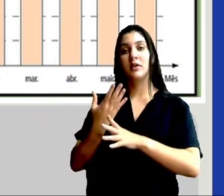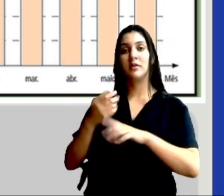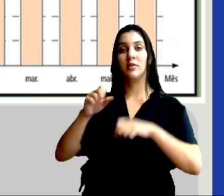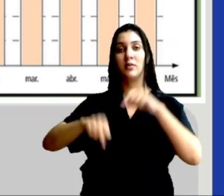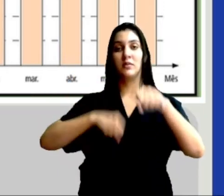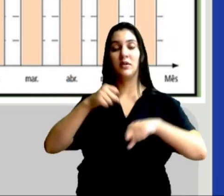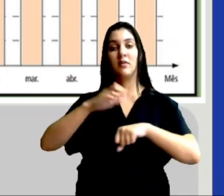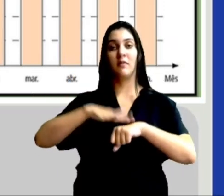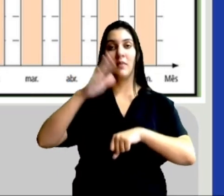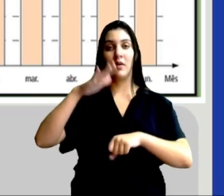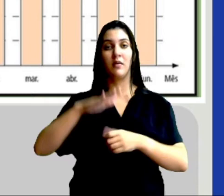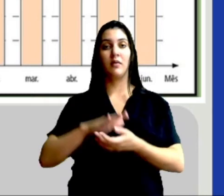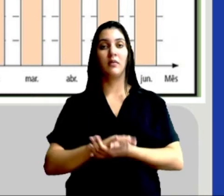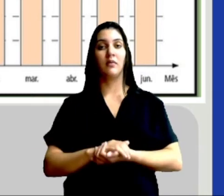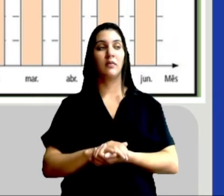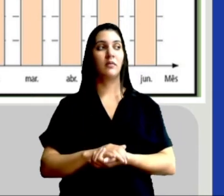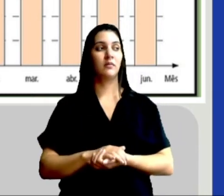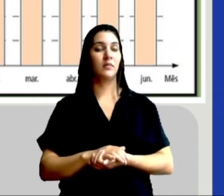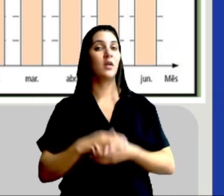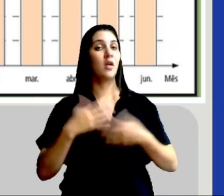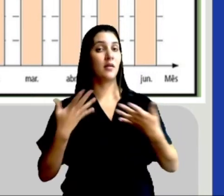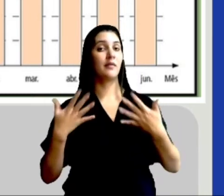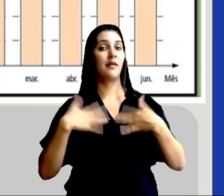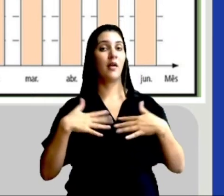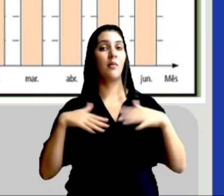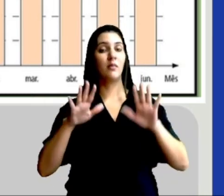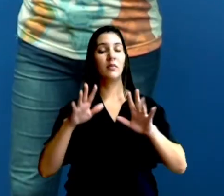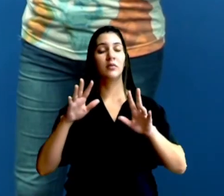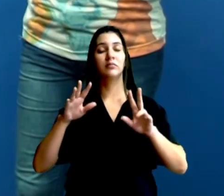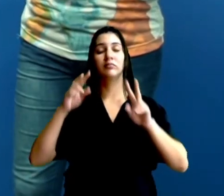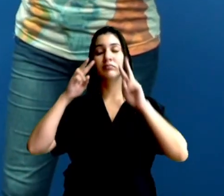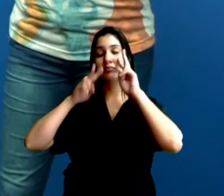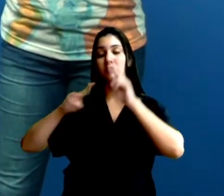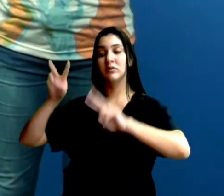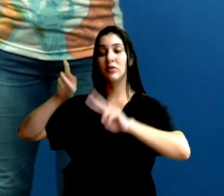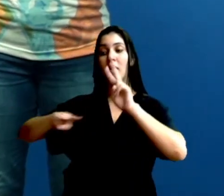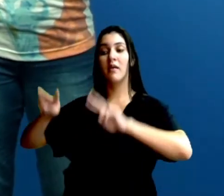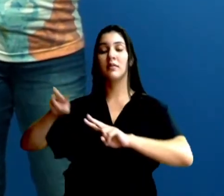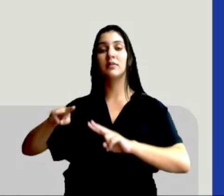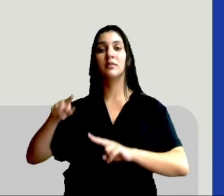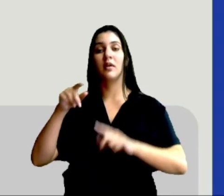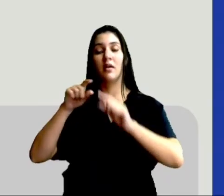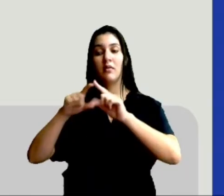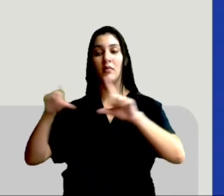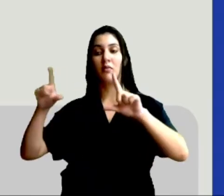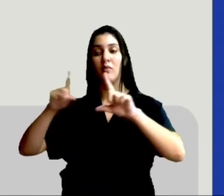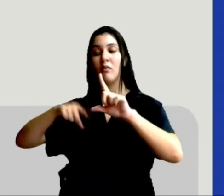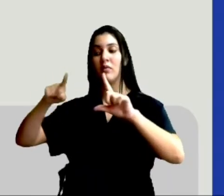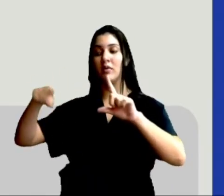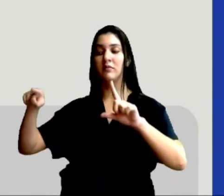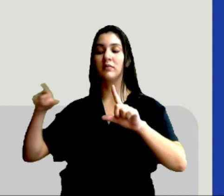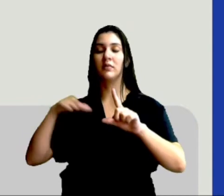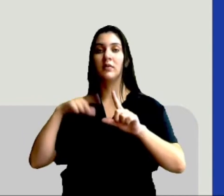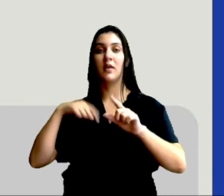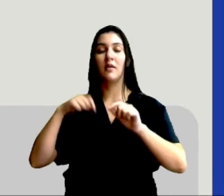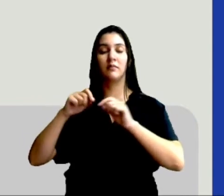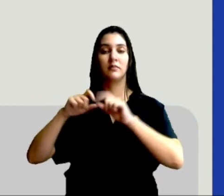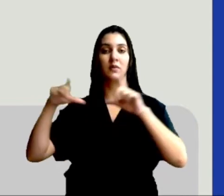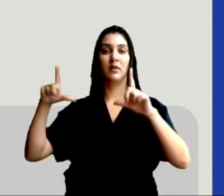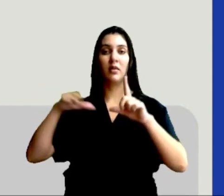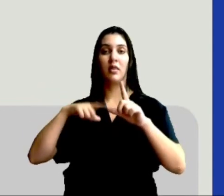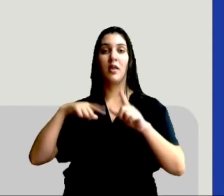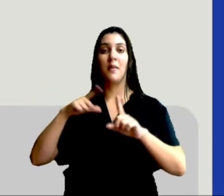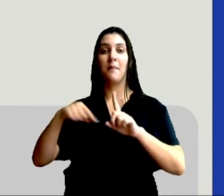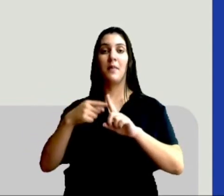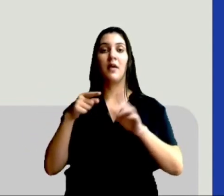foi maior? Opa, calma aí, professora, vamos analisar o gráfico. Coloca aí o gráfico bem grande aqui para a gente, né? Tem